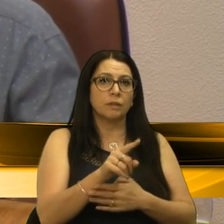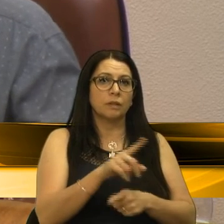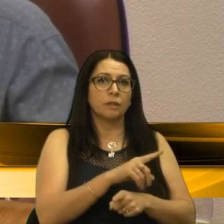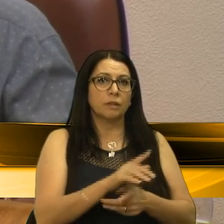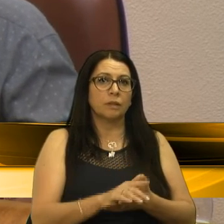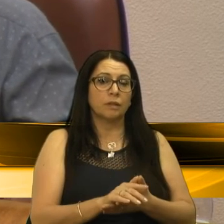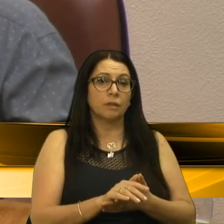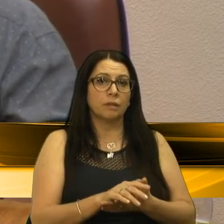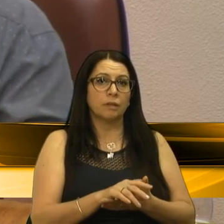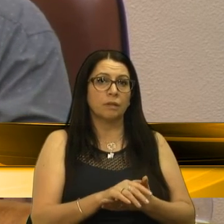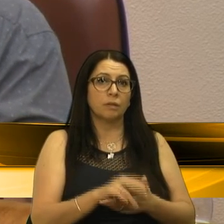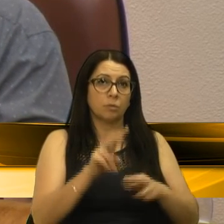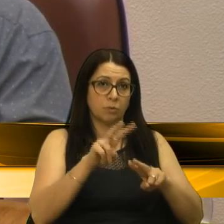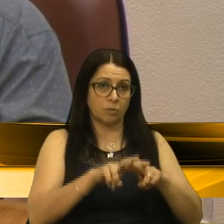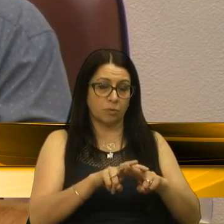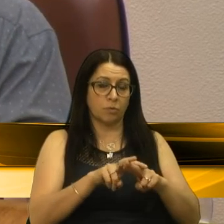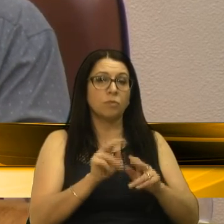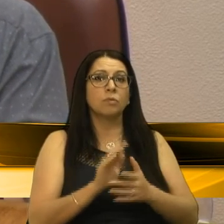presídio.